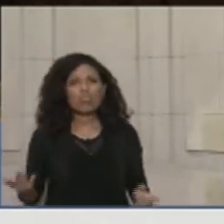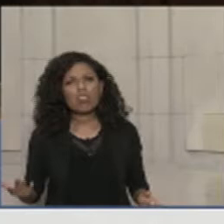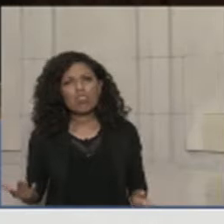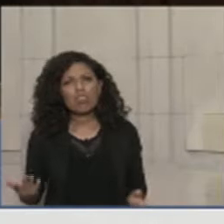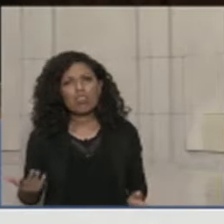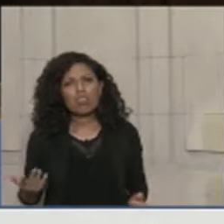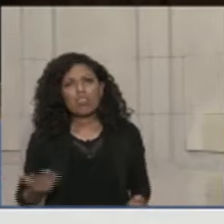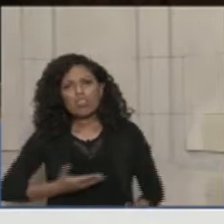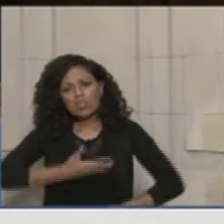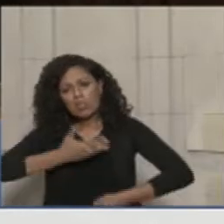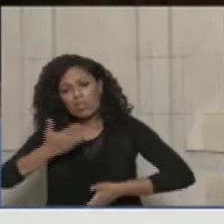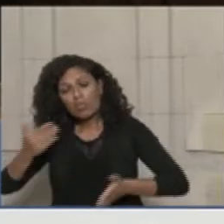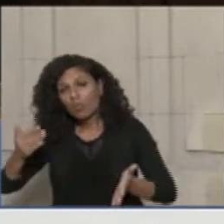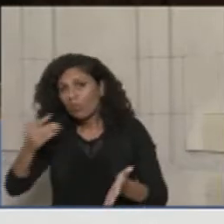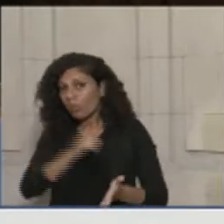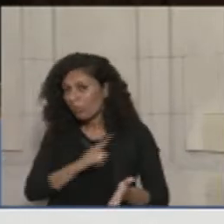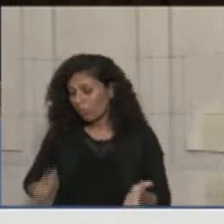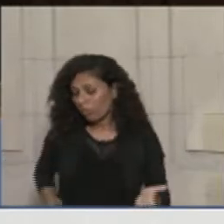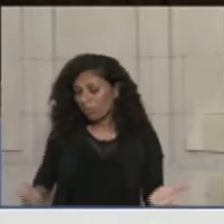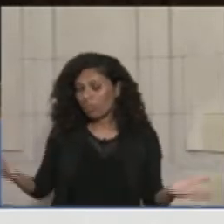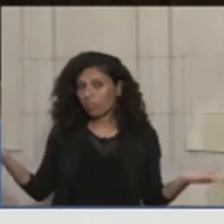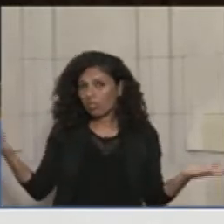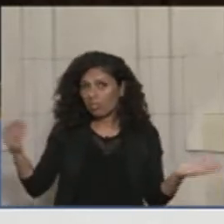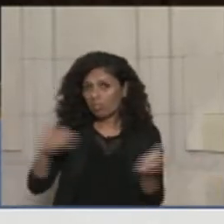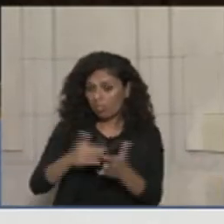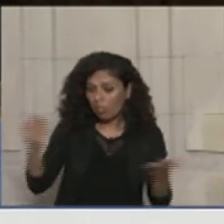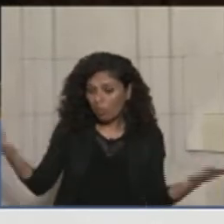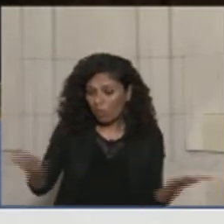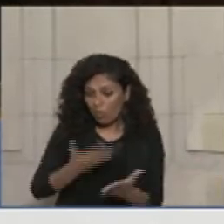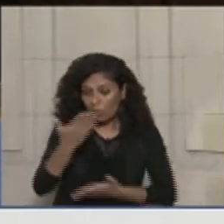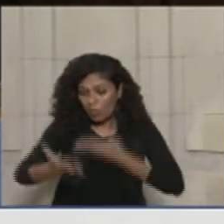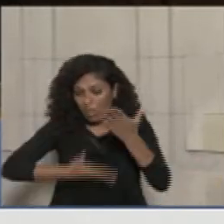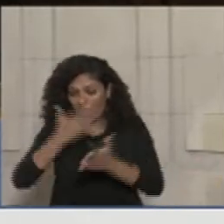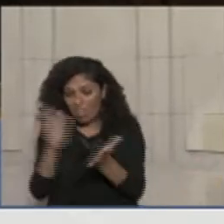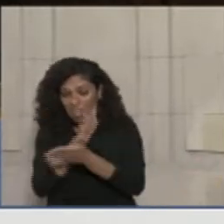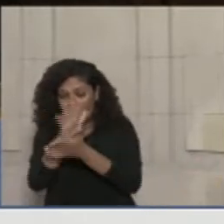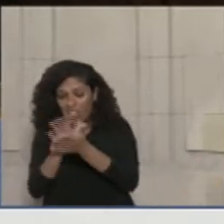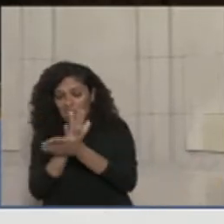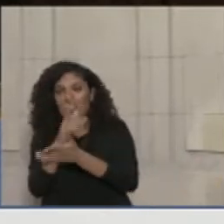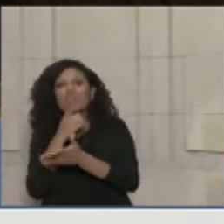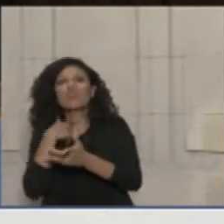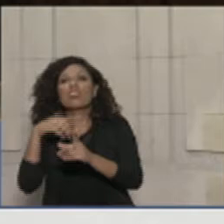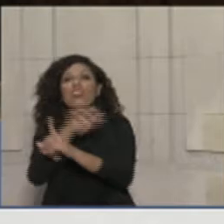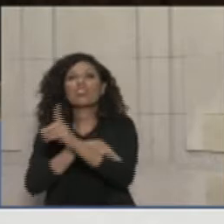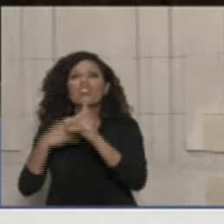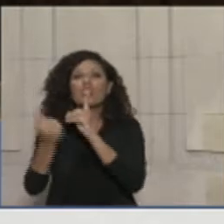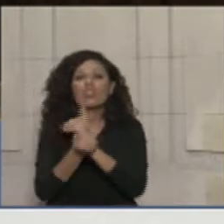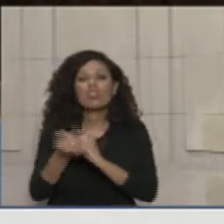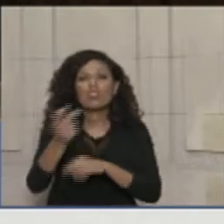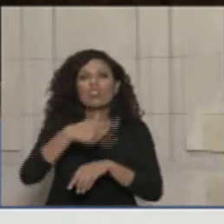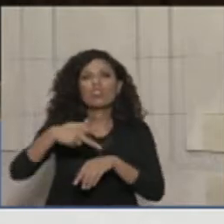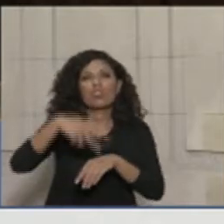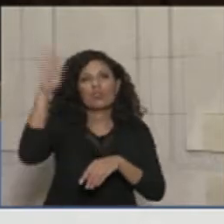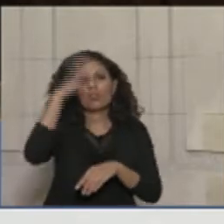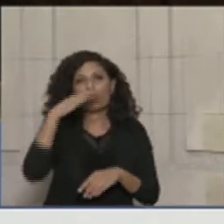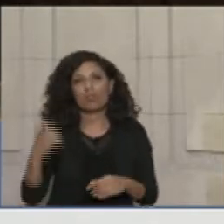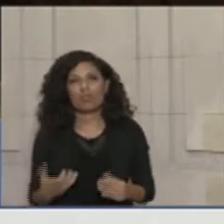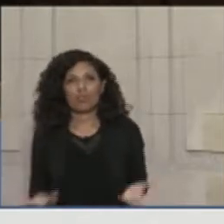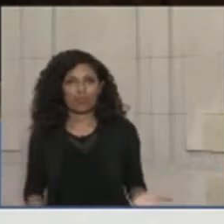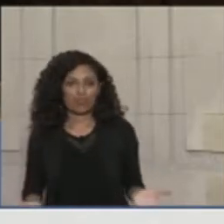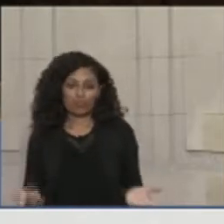do interesse mais necessário da população brasileira. E aí vai se